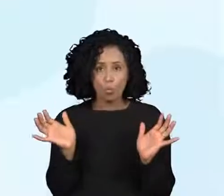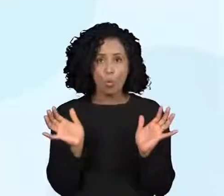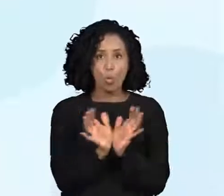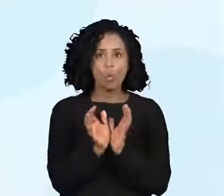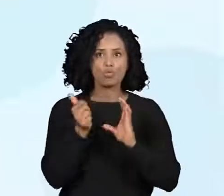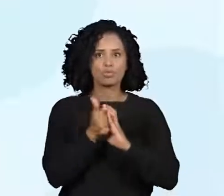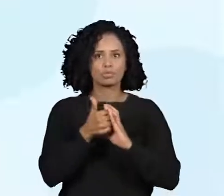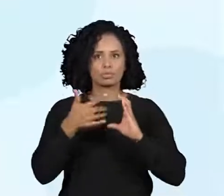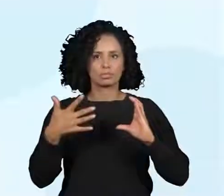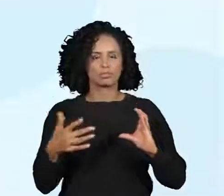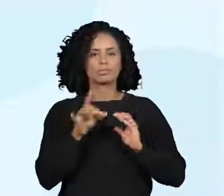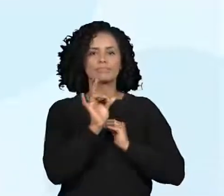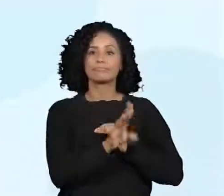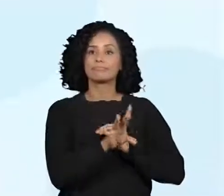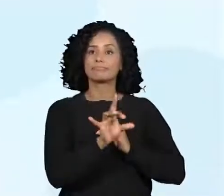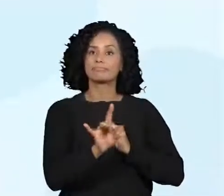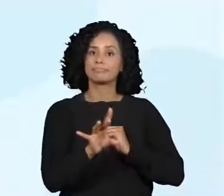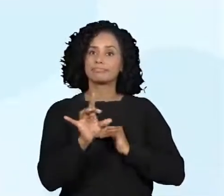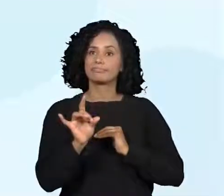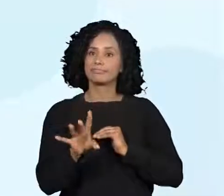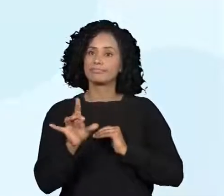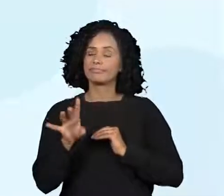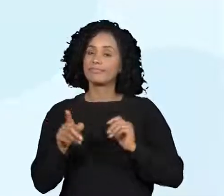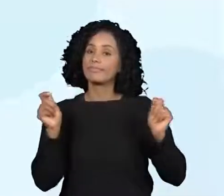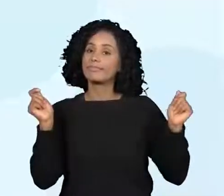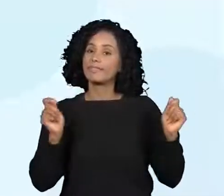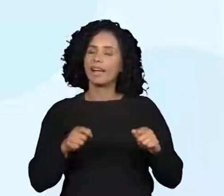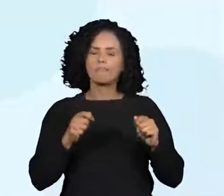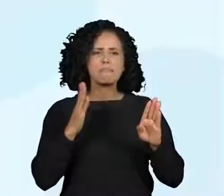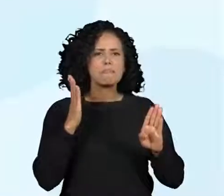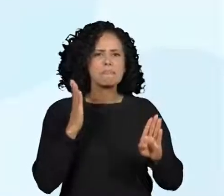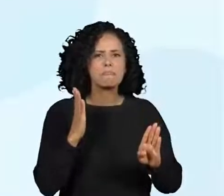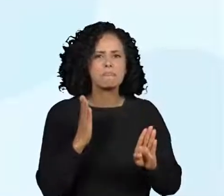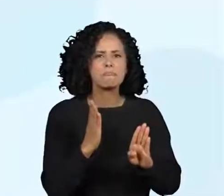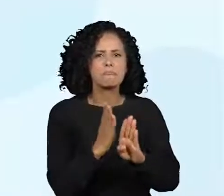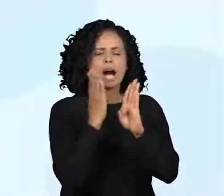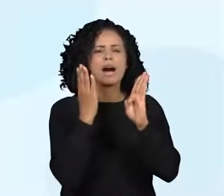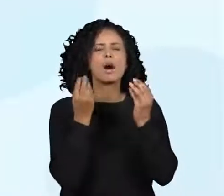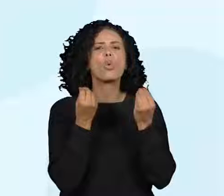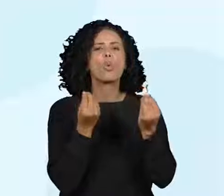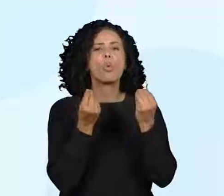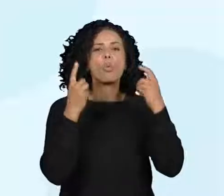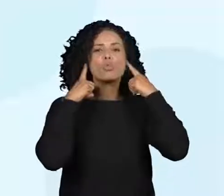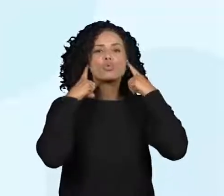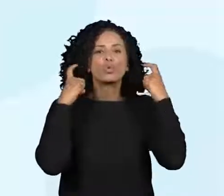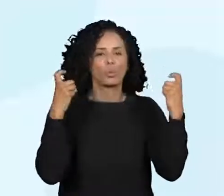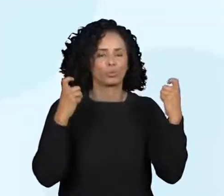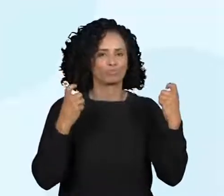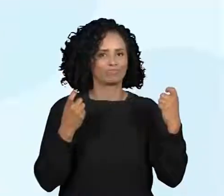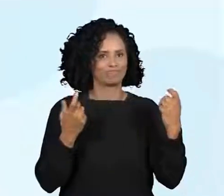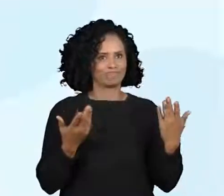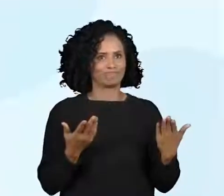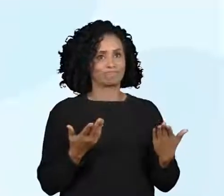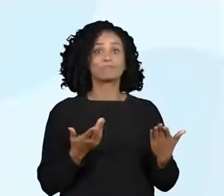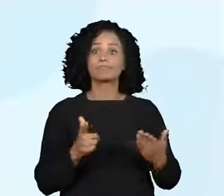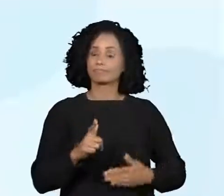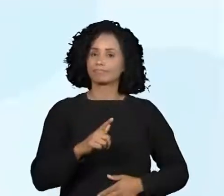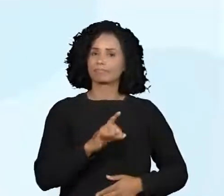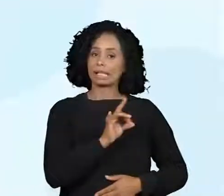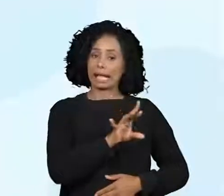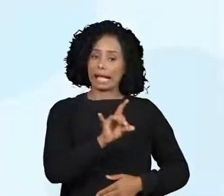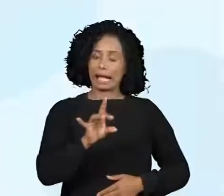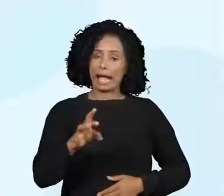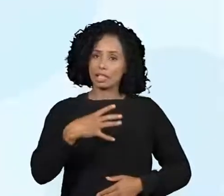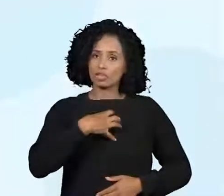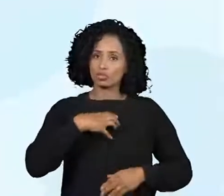e singularidades que nos permite identificar uma fonte sonora. Cada emissão sonora